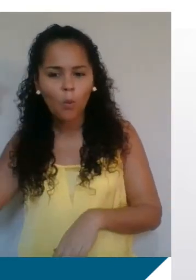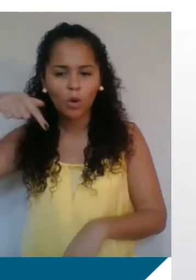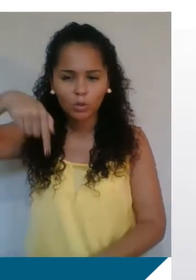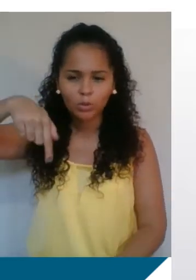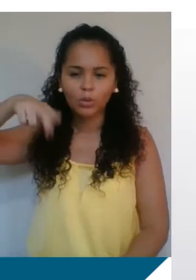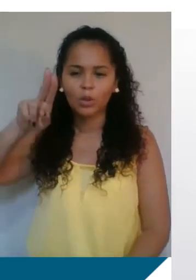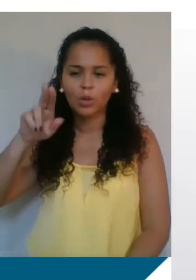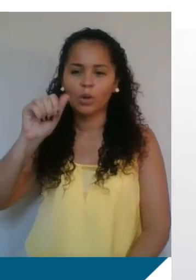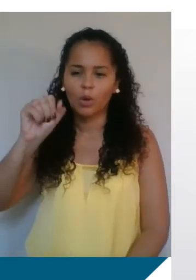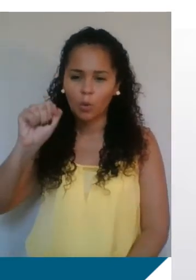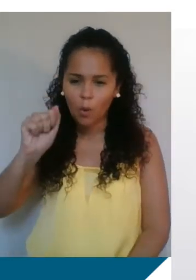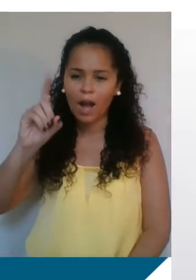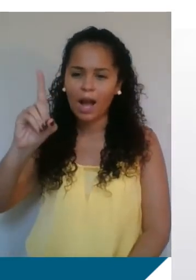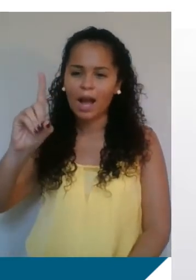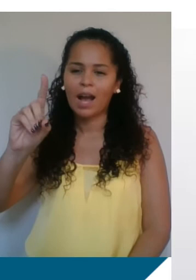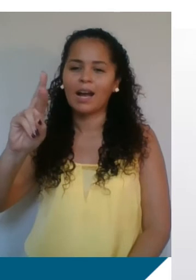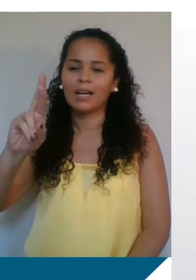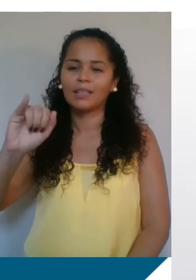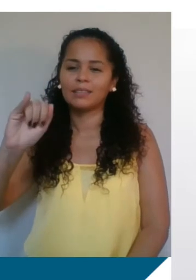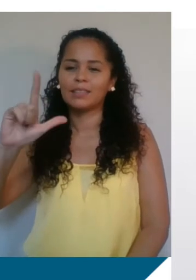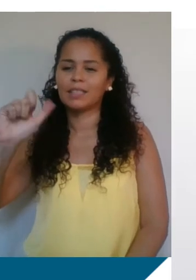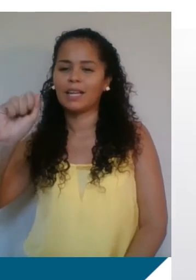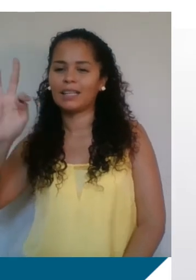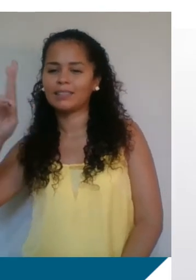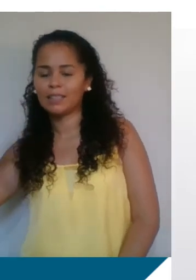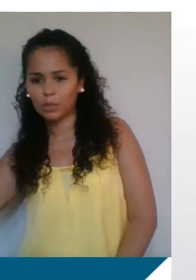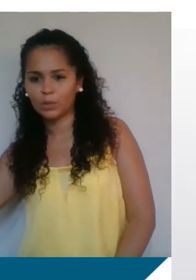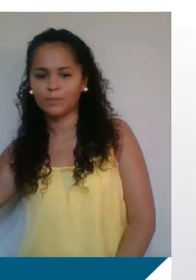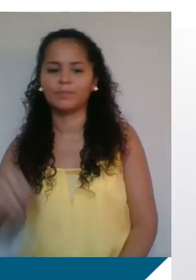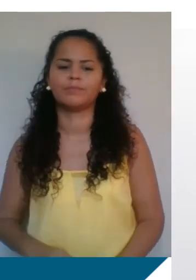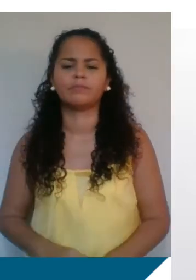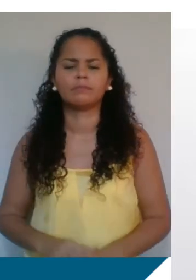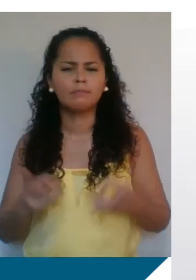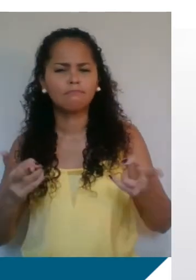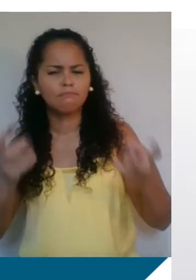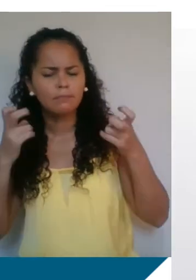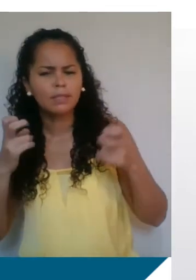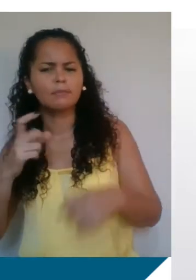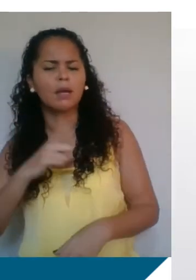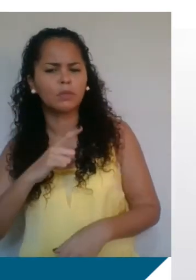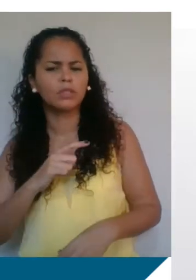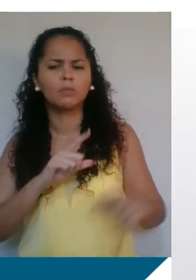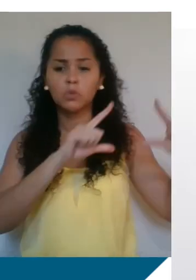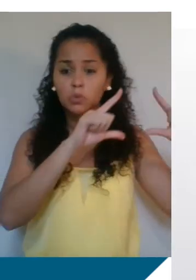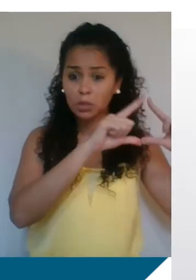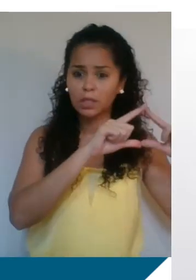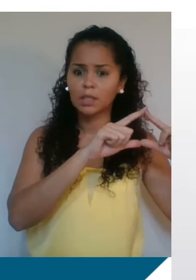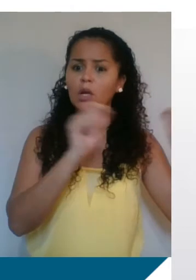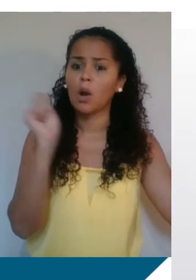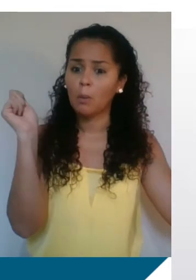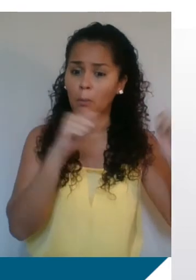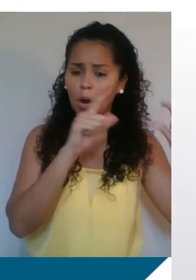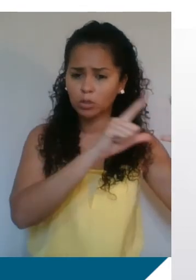Comparando o triângulo deste outro quadrilátero, podemos perceber que esse triângulo irá se encaixar